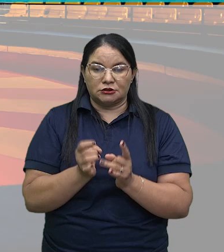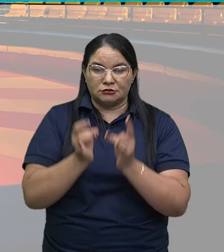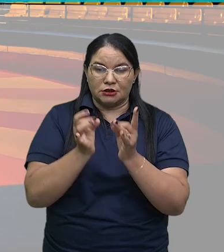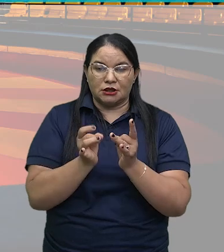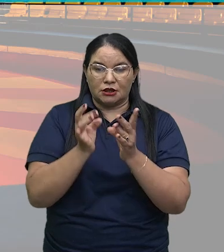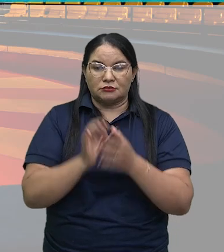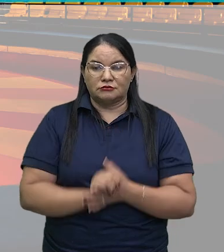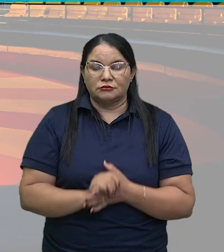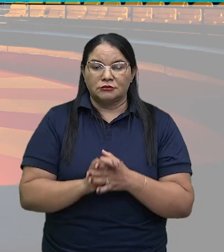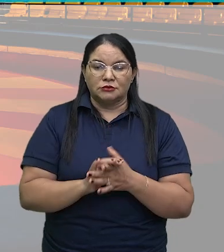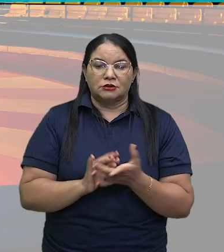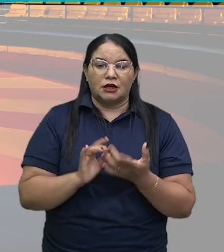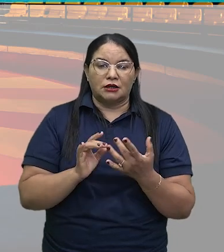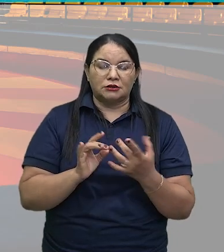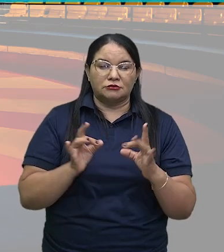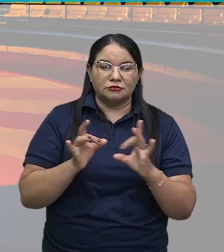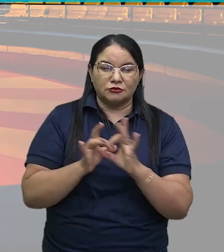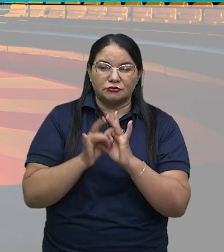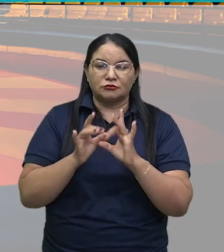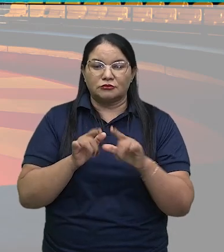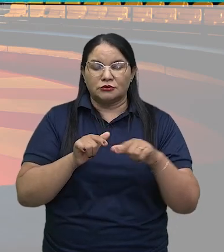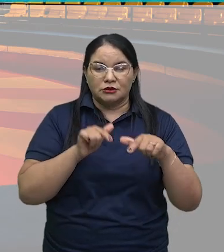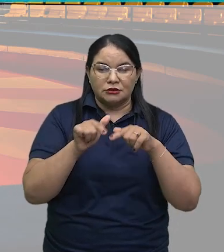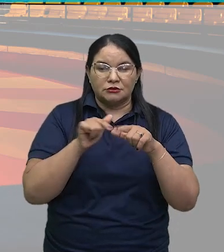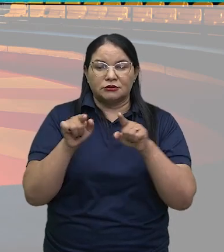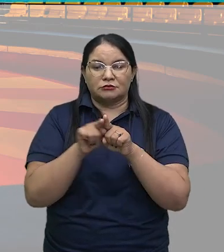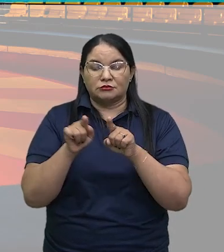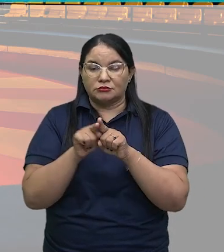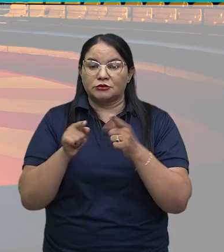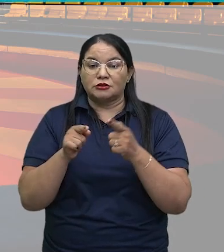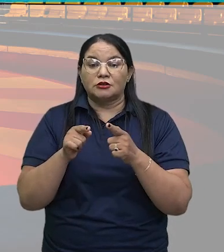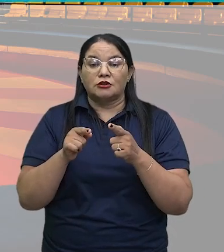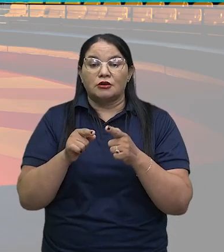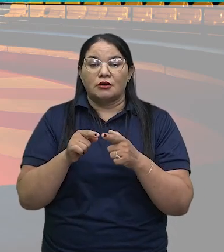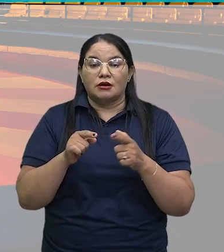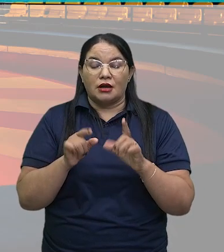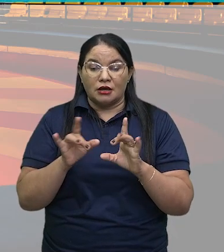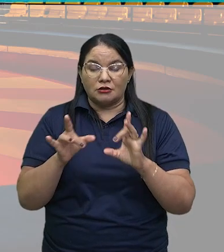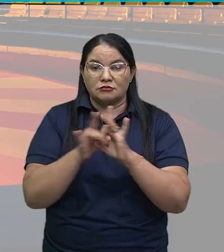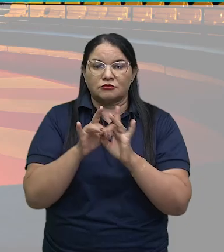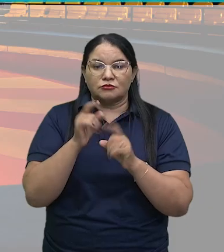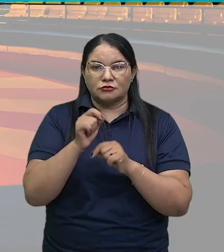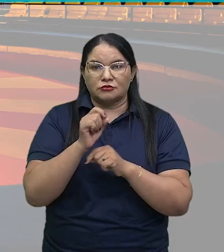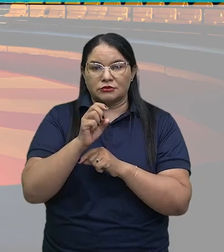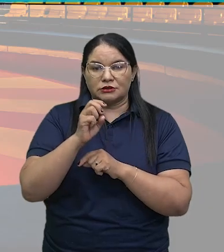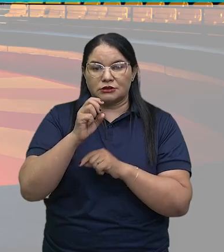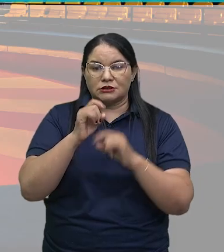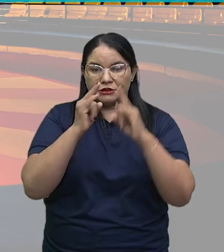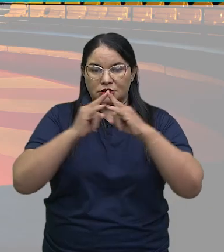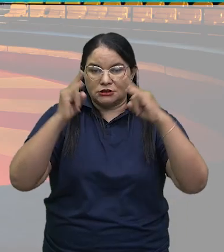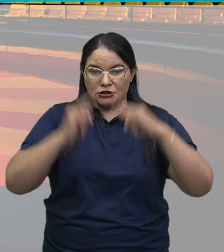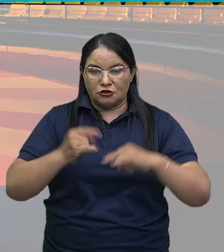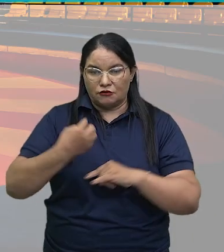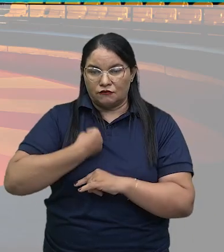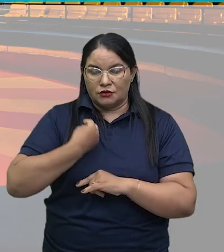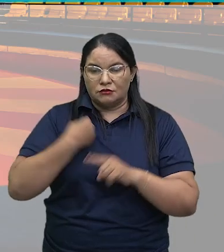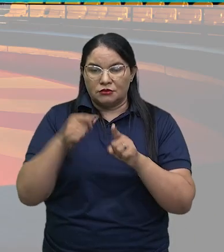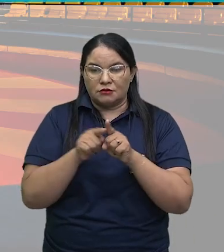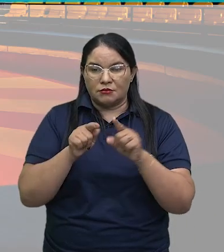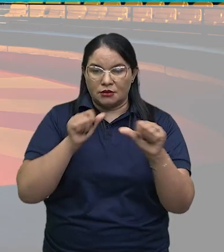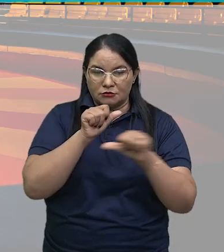e mercado. Esse jogo complexo de forças que mantém o circo vivo, diverso,